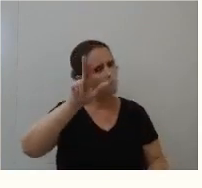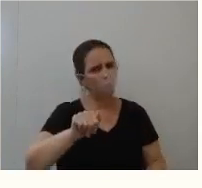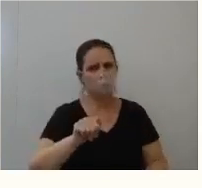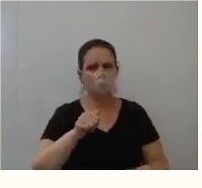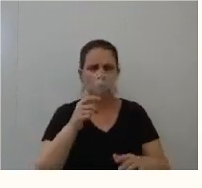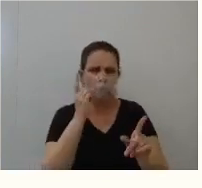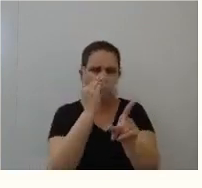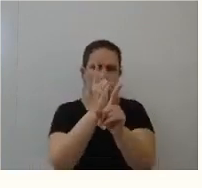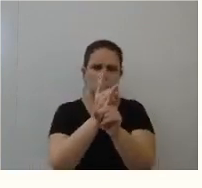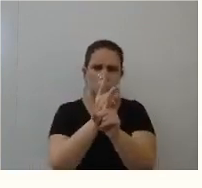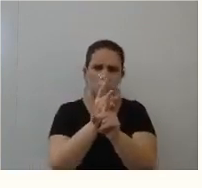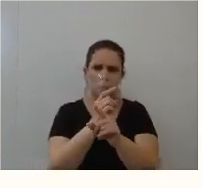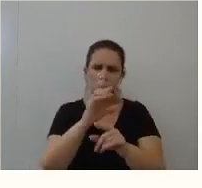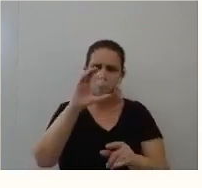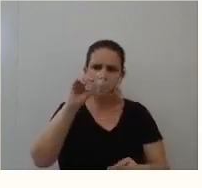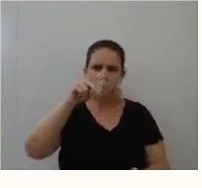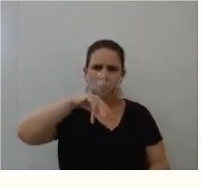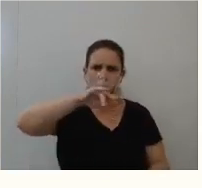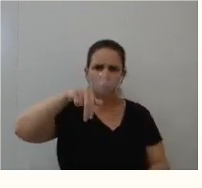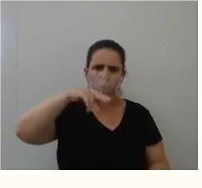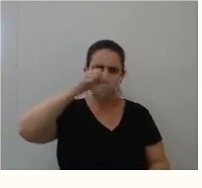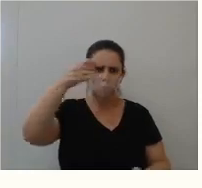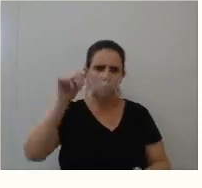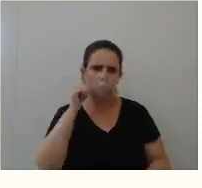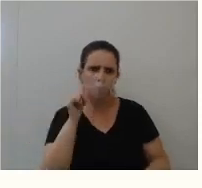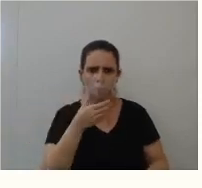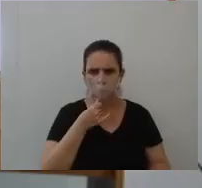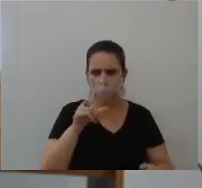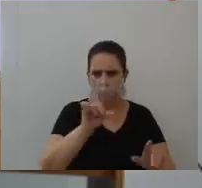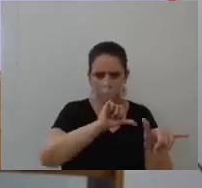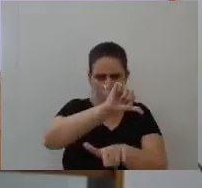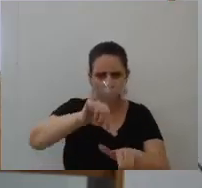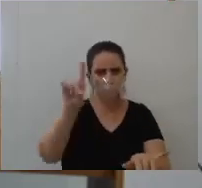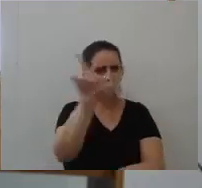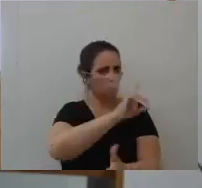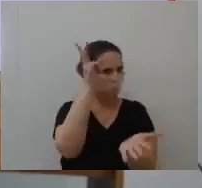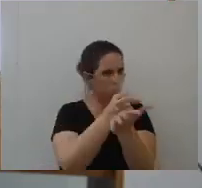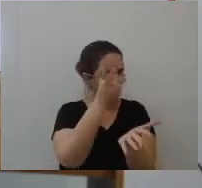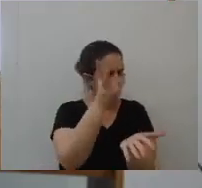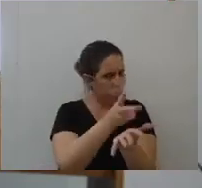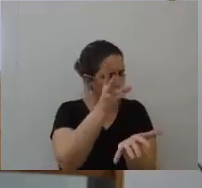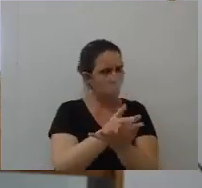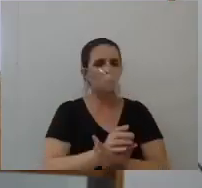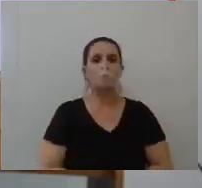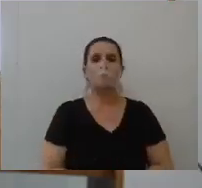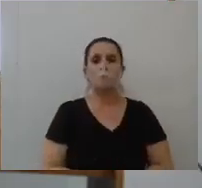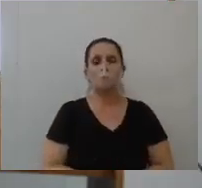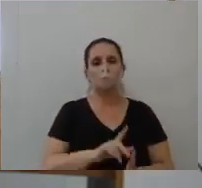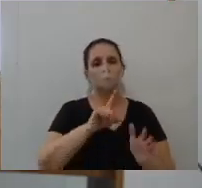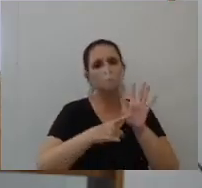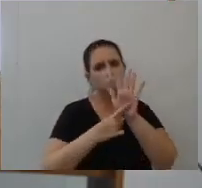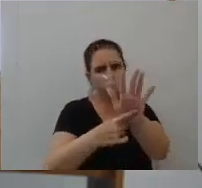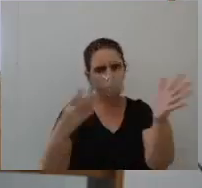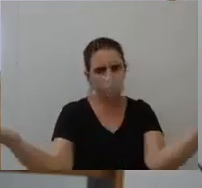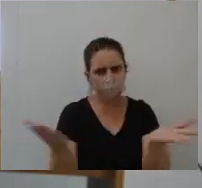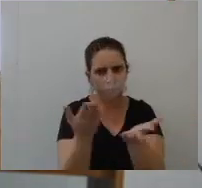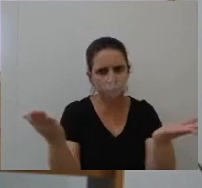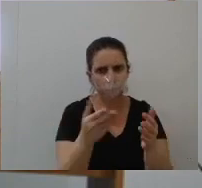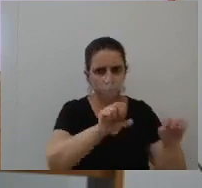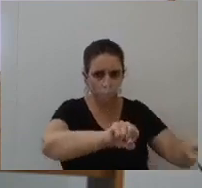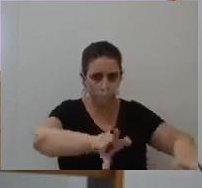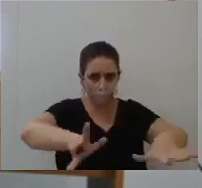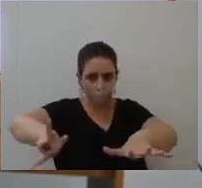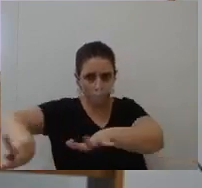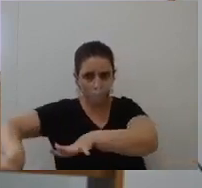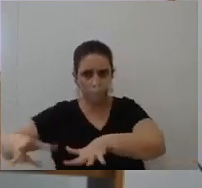no plural, no singular, no masculino e no feminino. Beleza? Não existe isso. Tá aí na sua tela. Na semana passada a gente